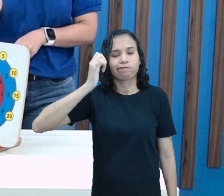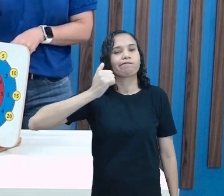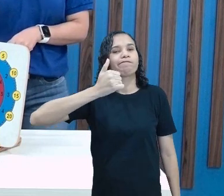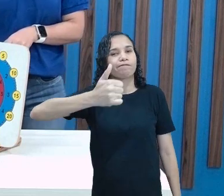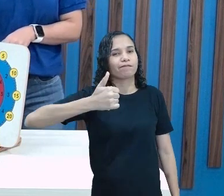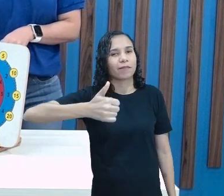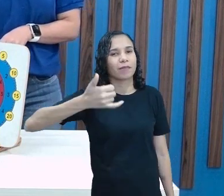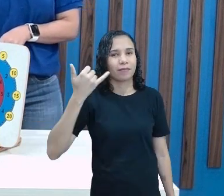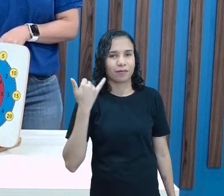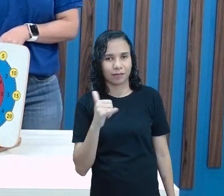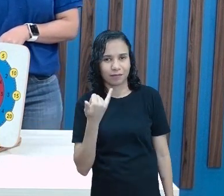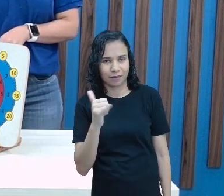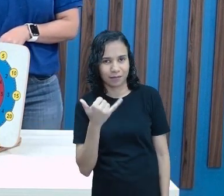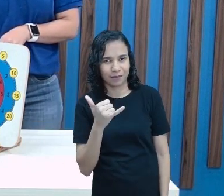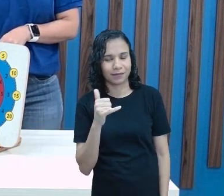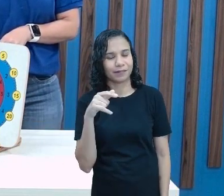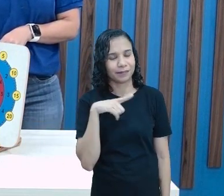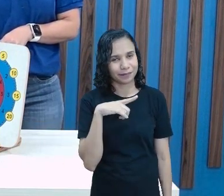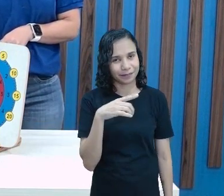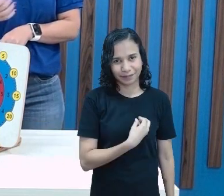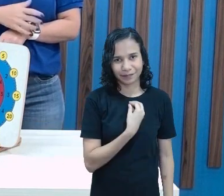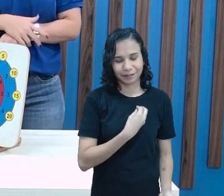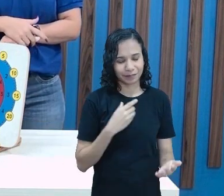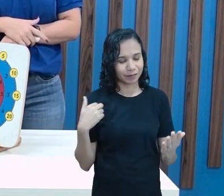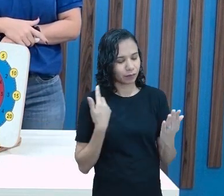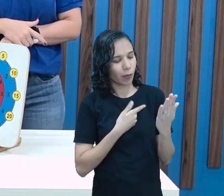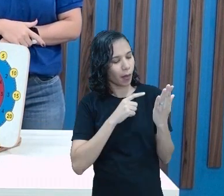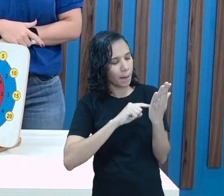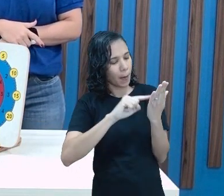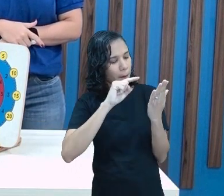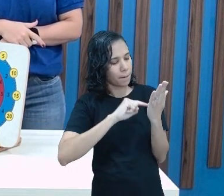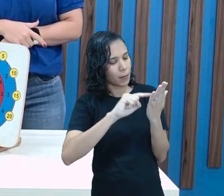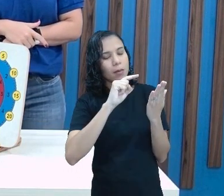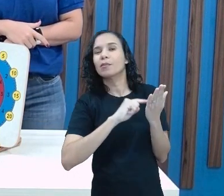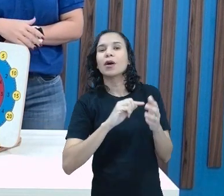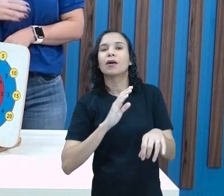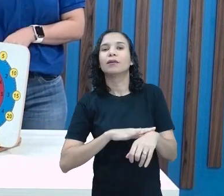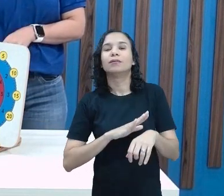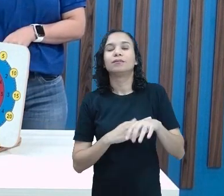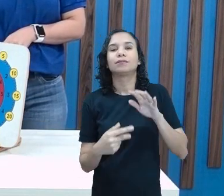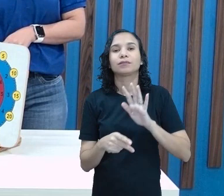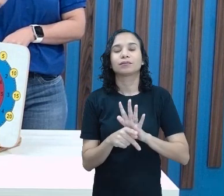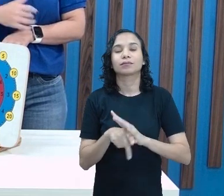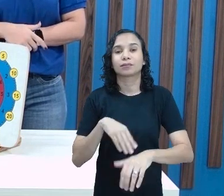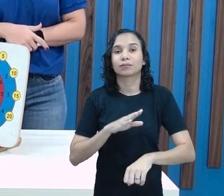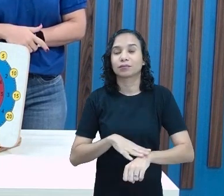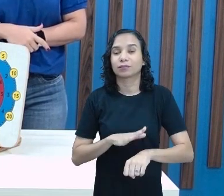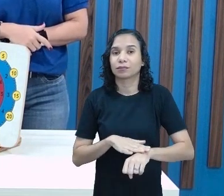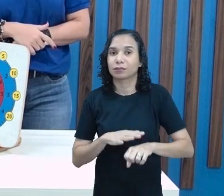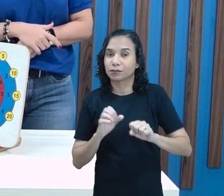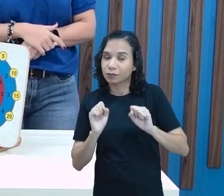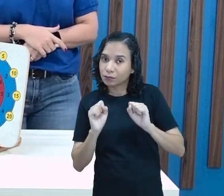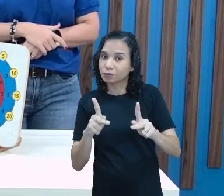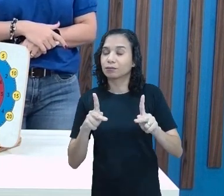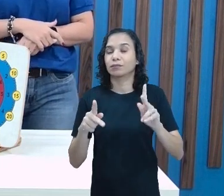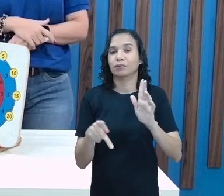Isabela? A questão do aparelho celular, né? Que a gente também tem ali o relógio marcando a hora de forma